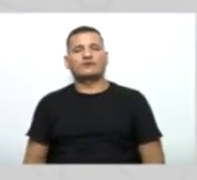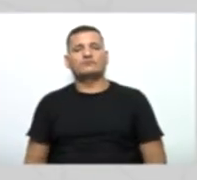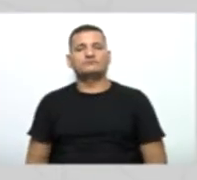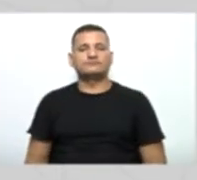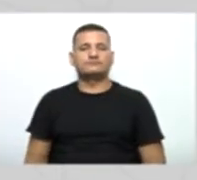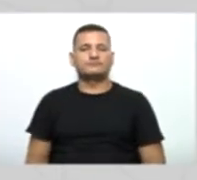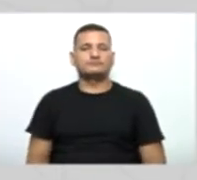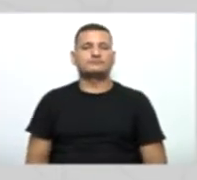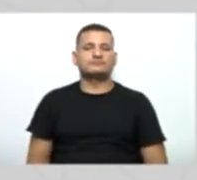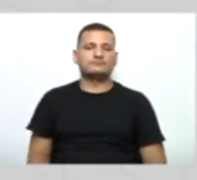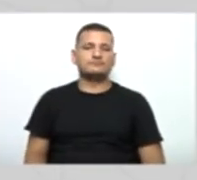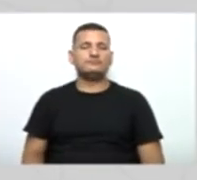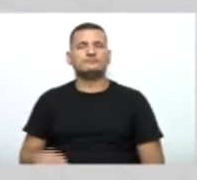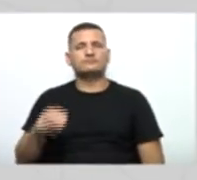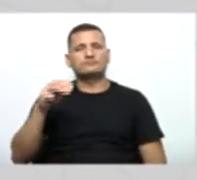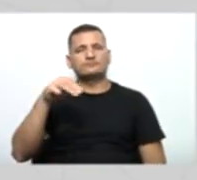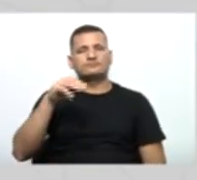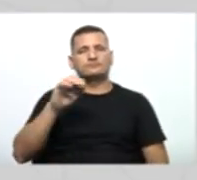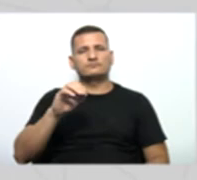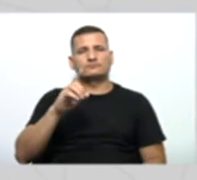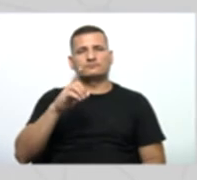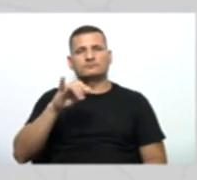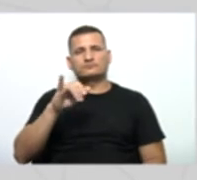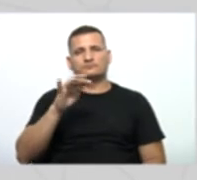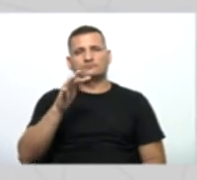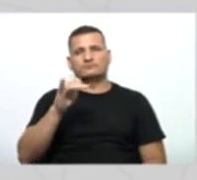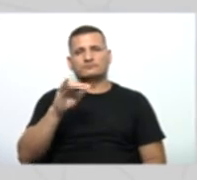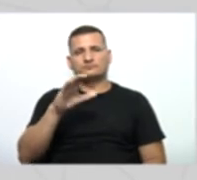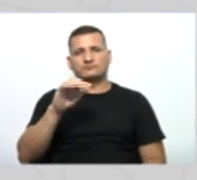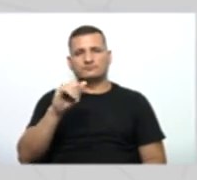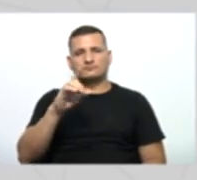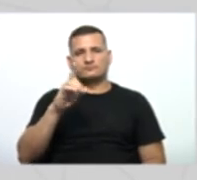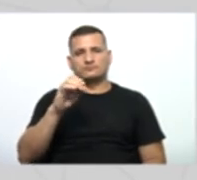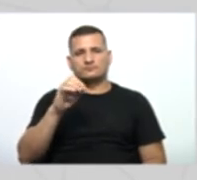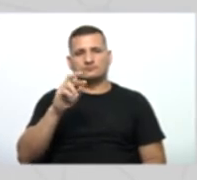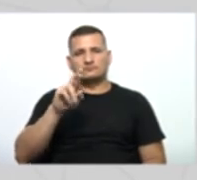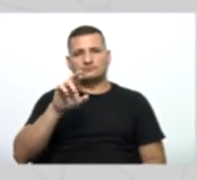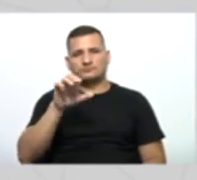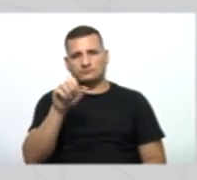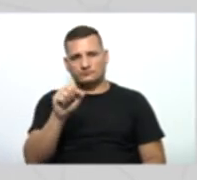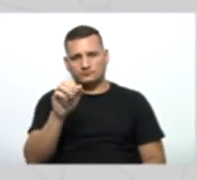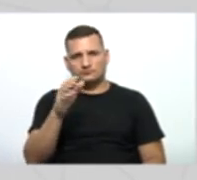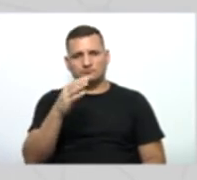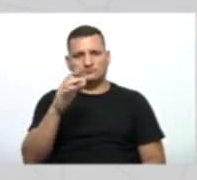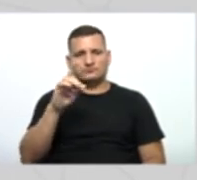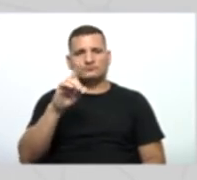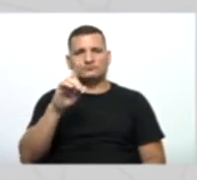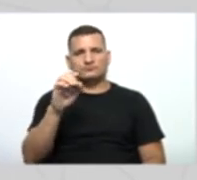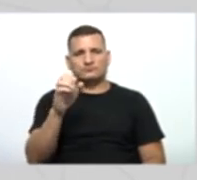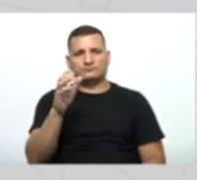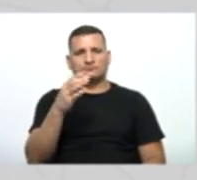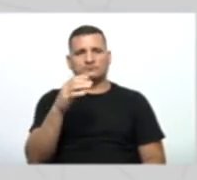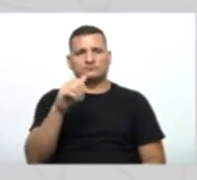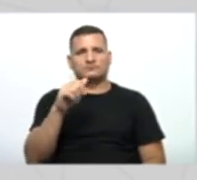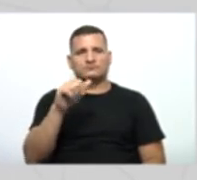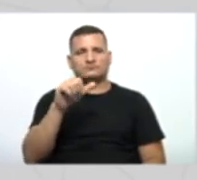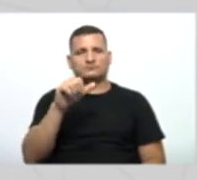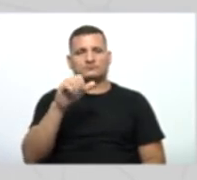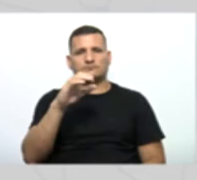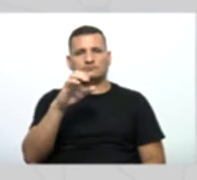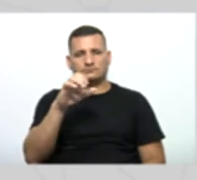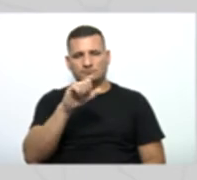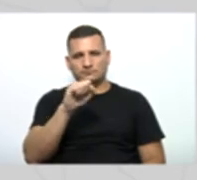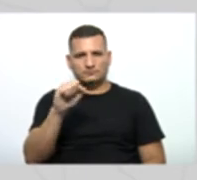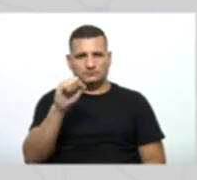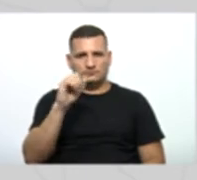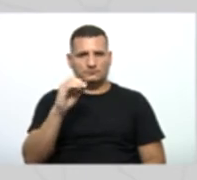Modificadores de acesso. Esse conteúdo de modificadores de acesso, ele se torna importante quando você precisa de